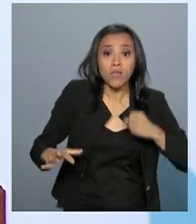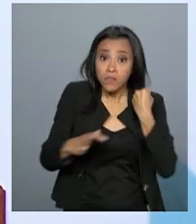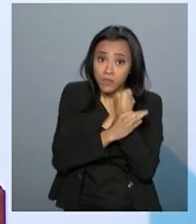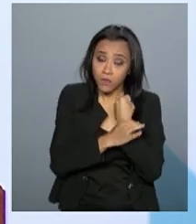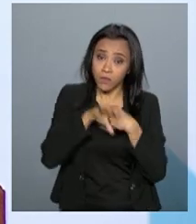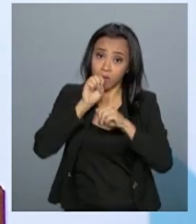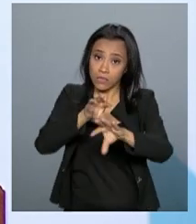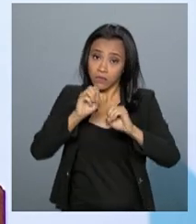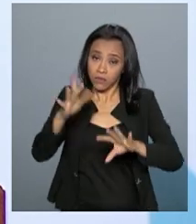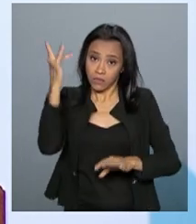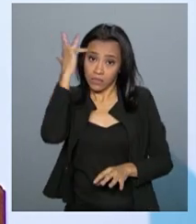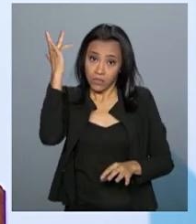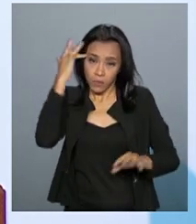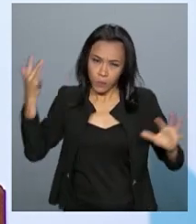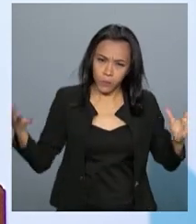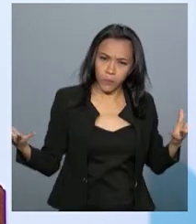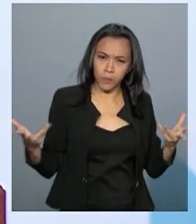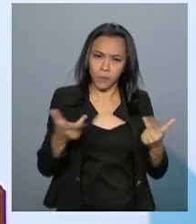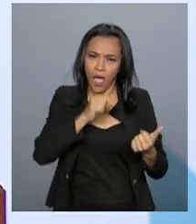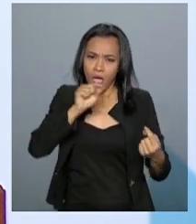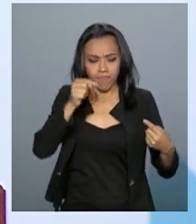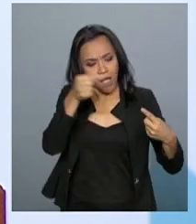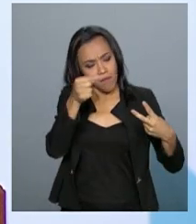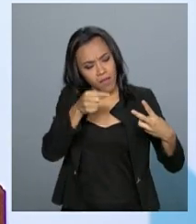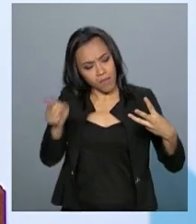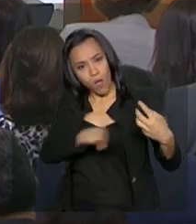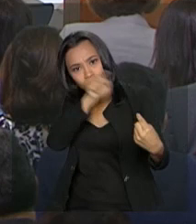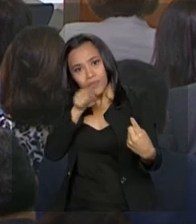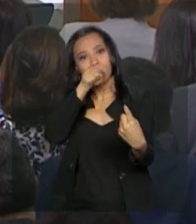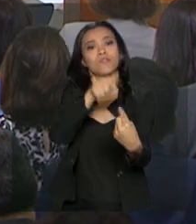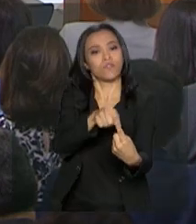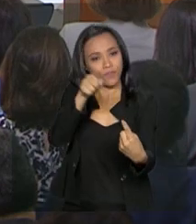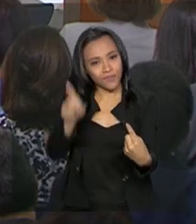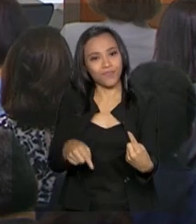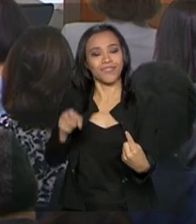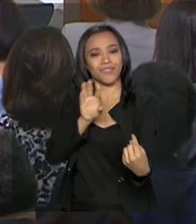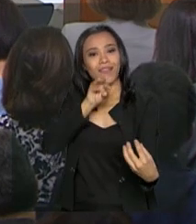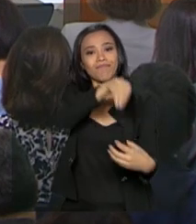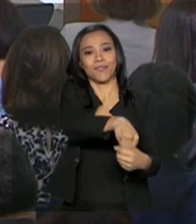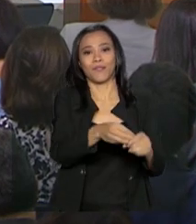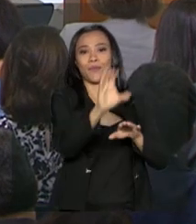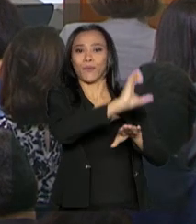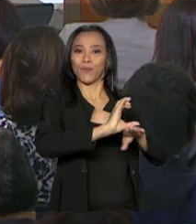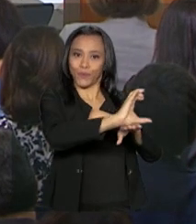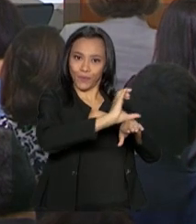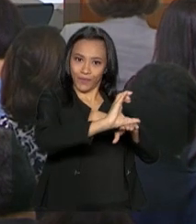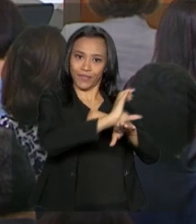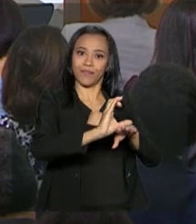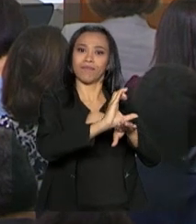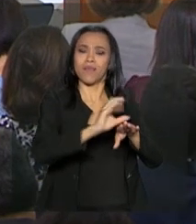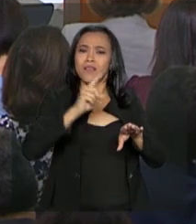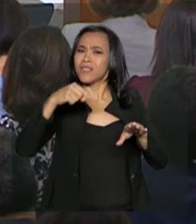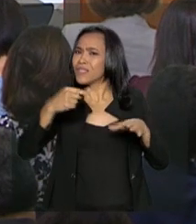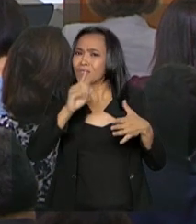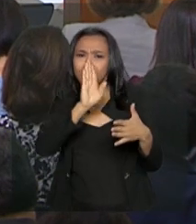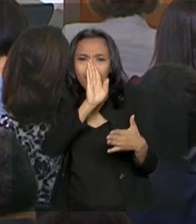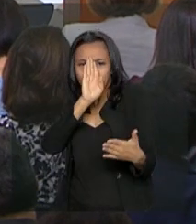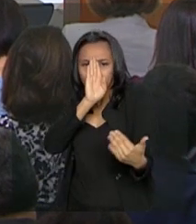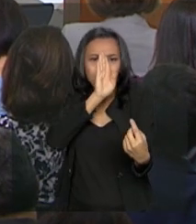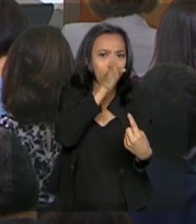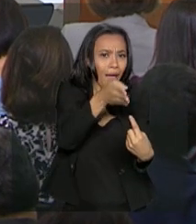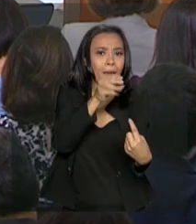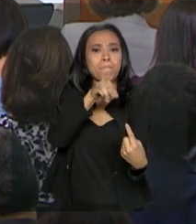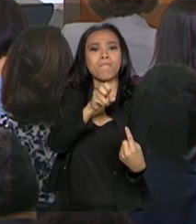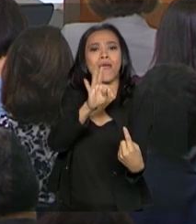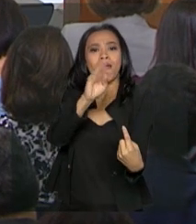qualidade esses são objetivos refletidos em nossa constituição são metas fundamentais na